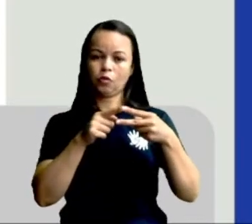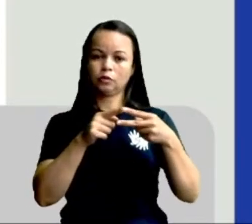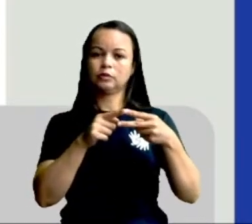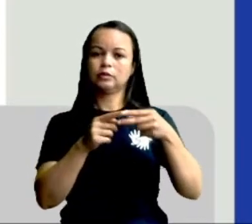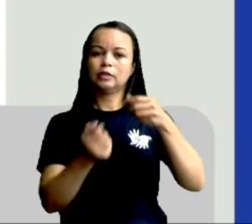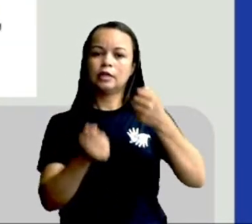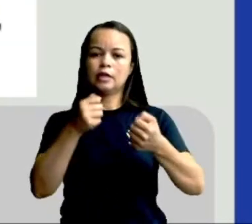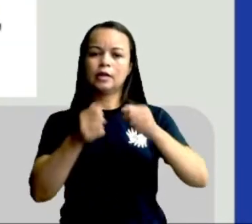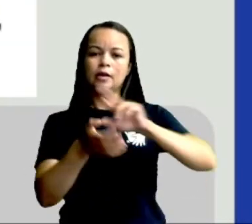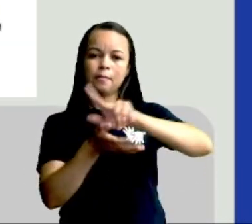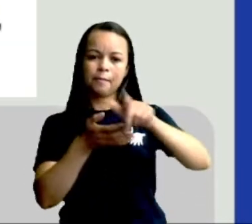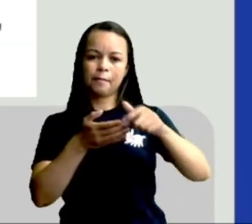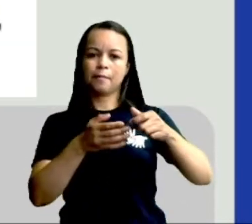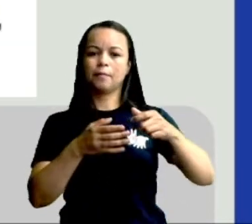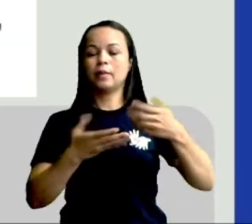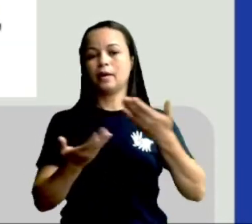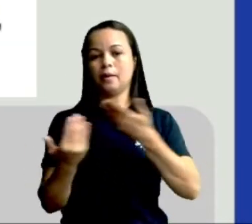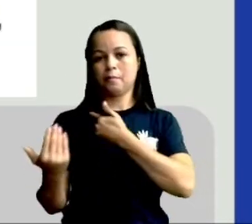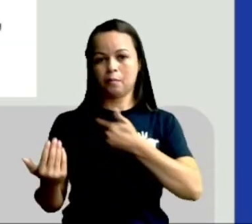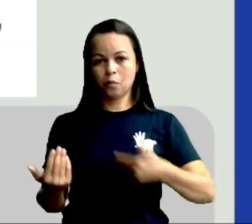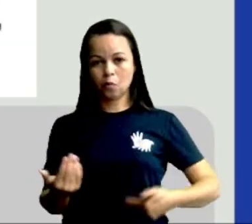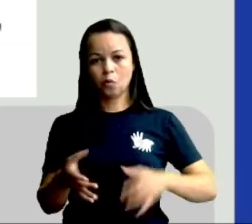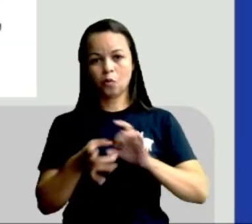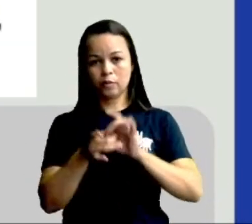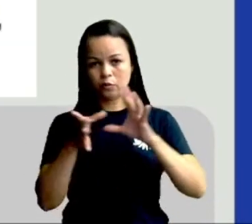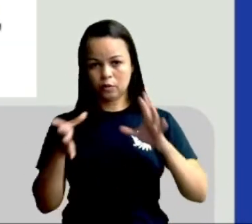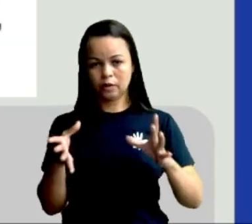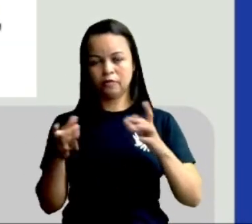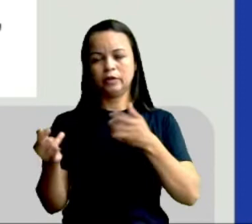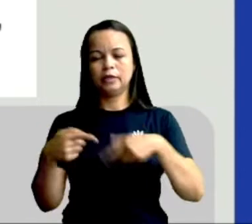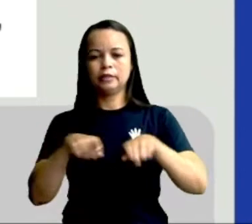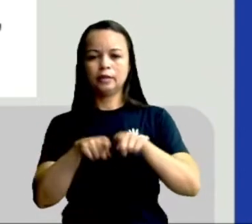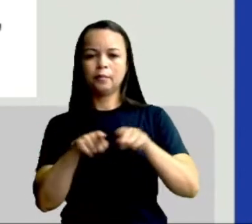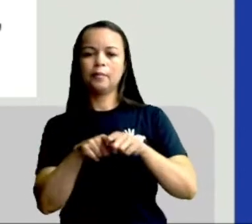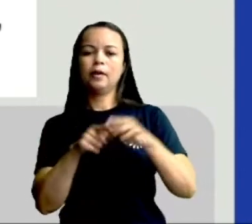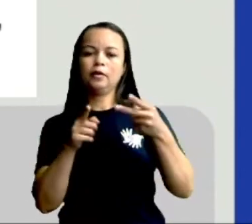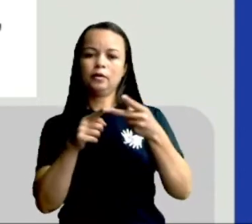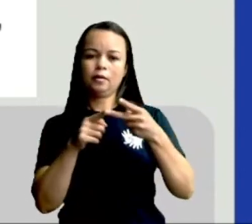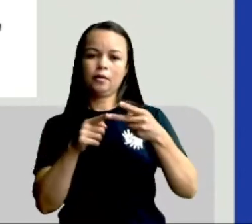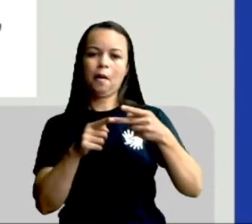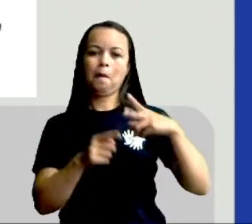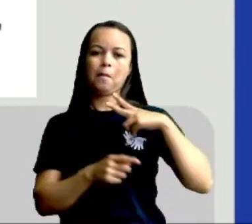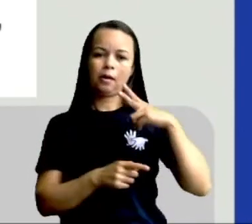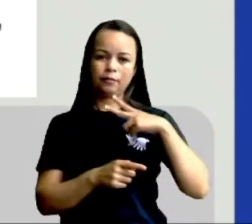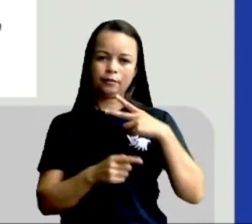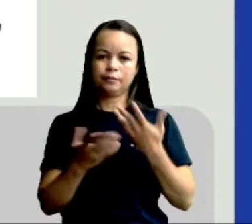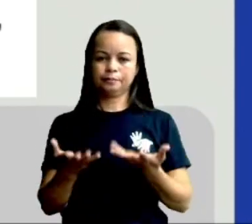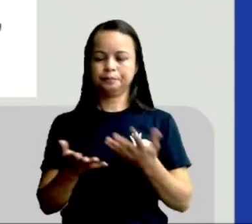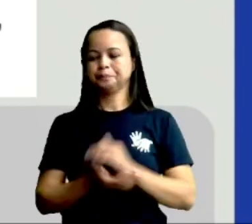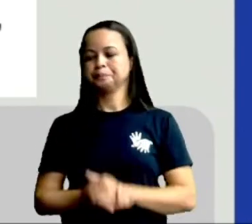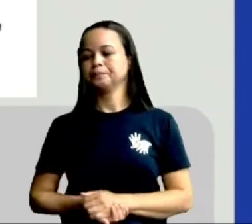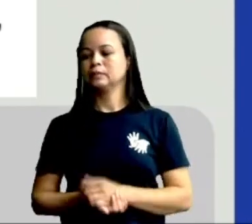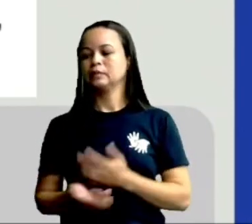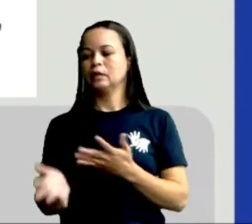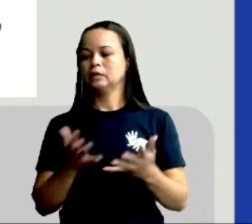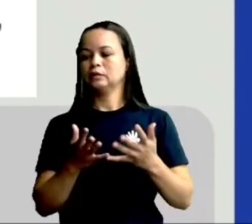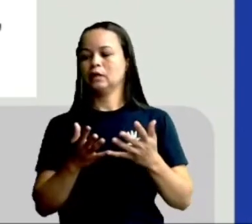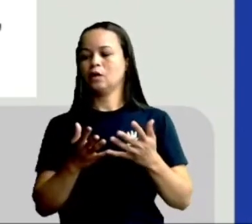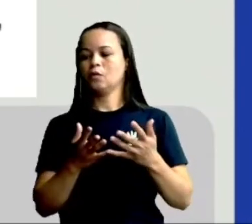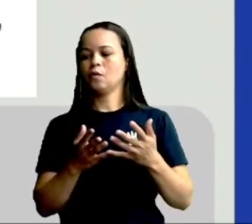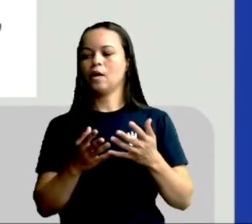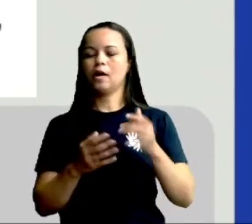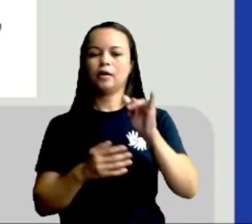tá bom? Os transportes contêm três elementos. A infraestrutura é a malha